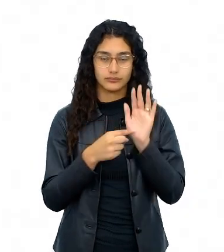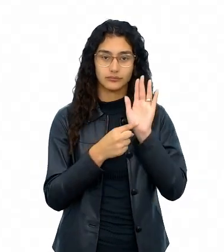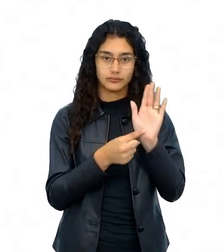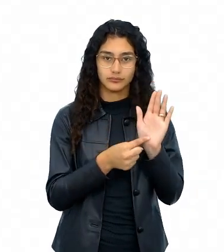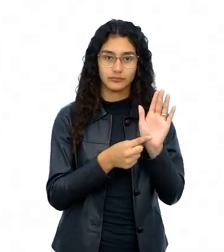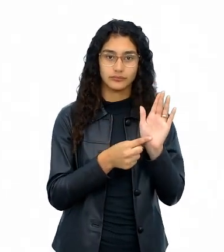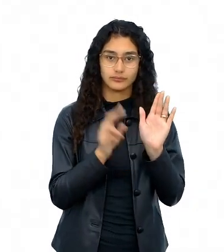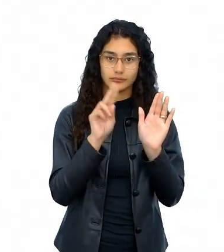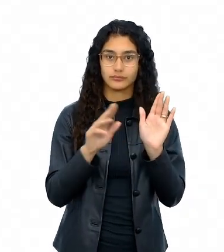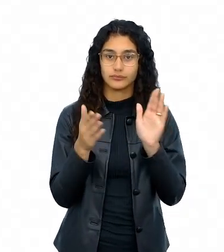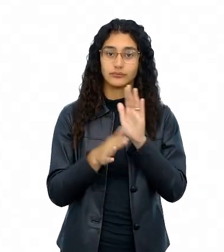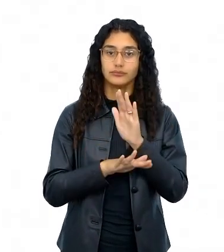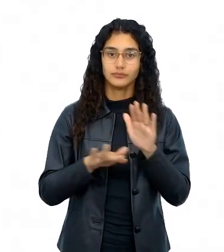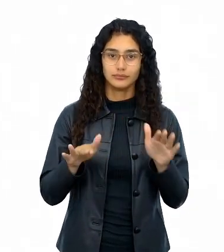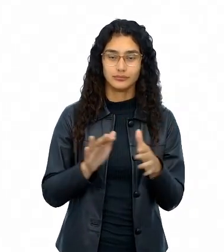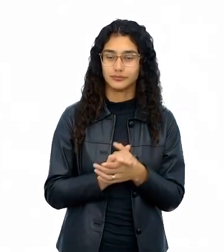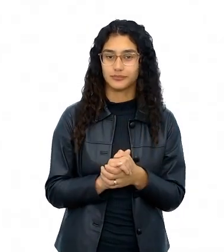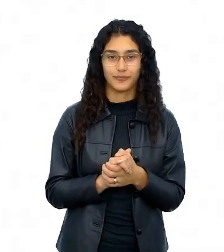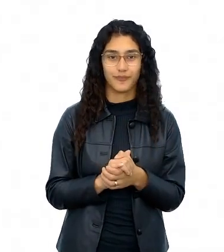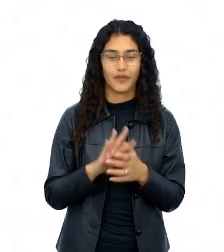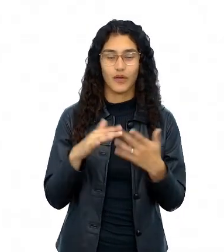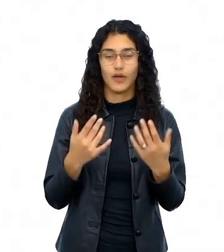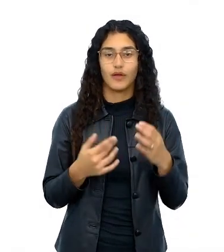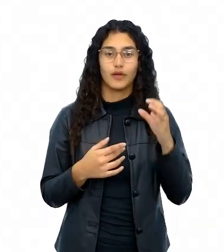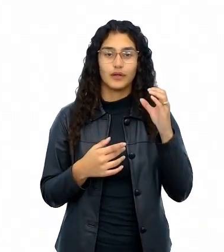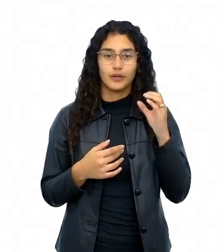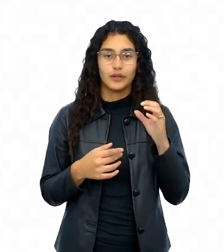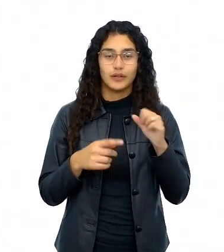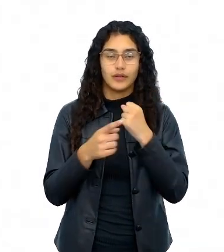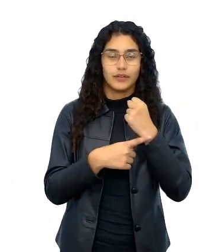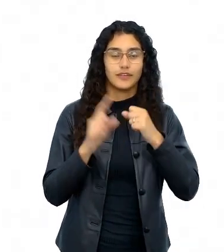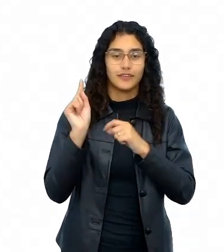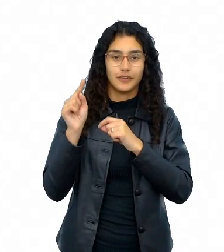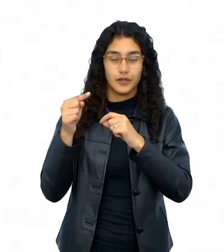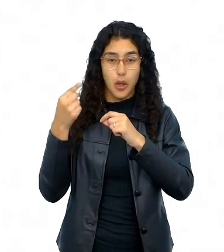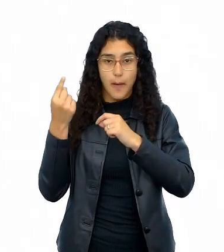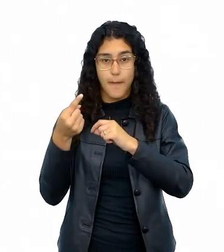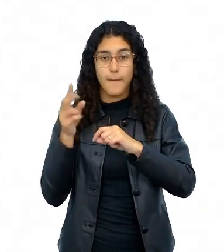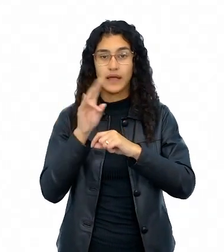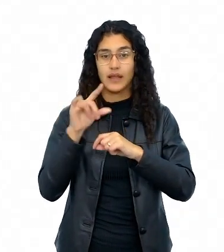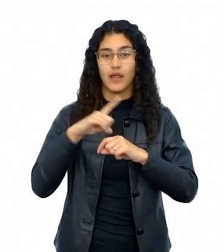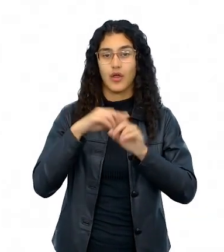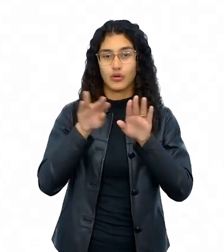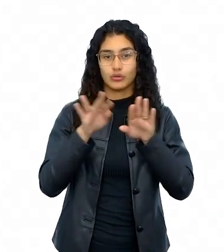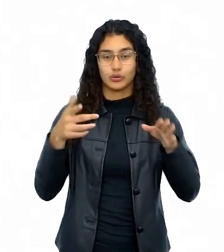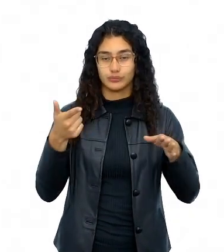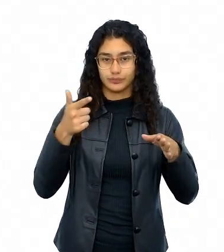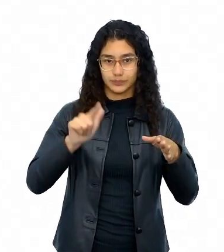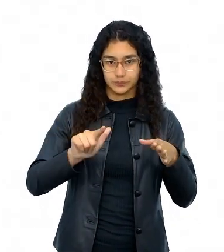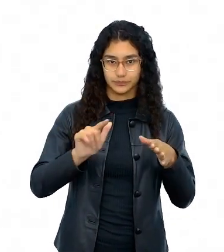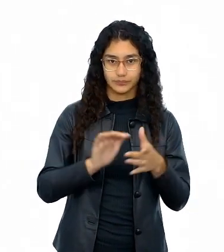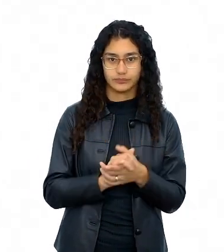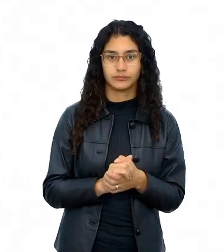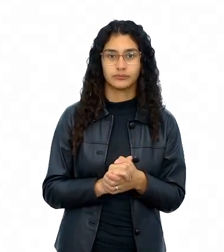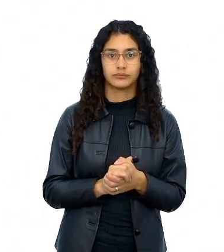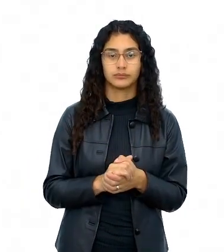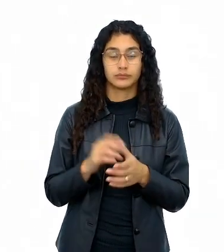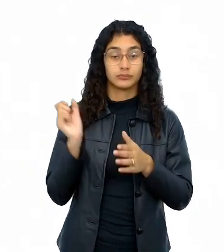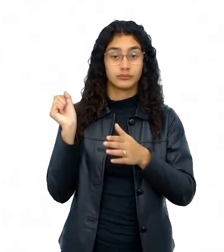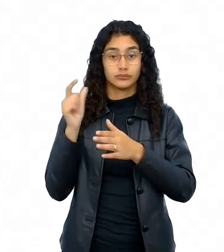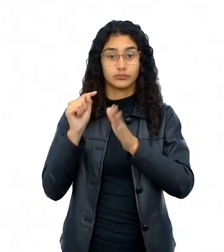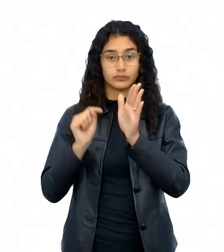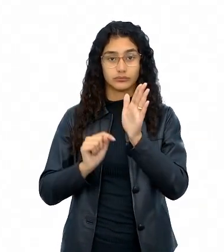pousado no chão. Quanto tempo após o lançamento ele ficará no chão de novo? Então, lancei o foguete,